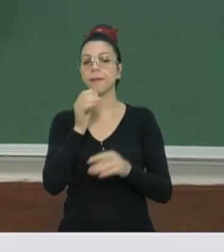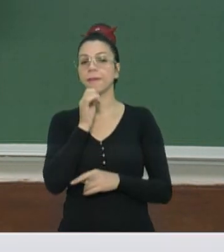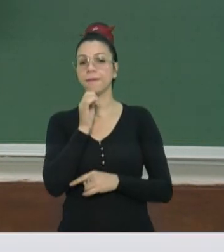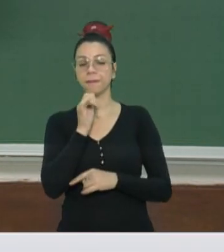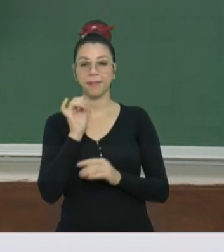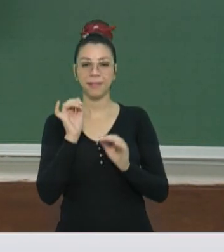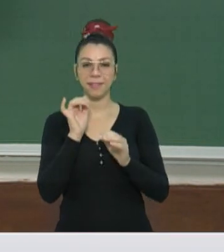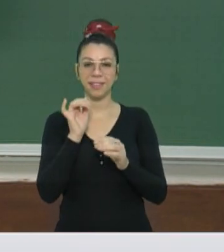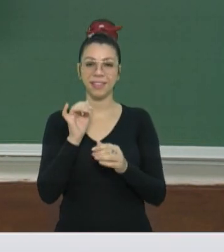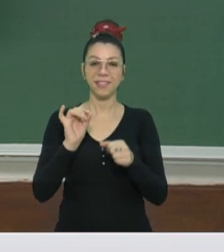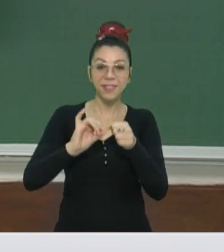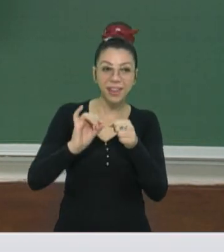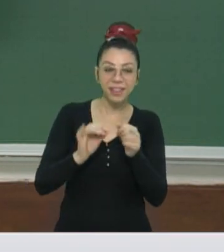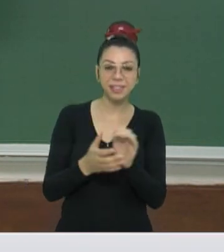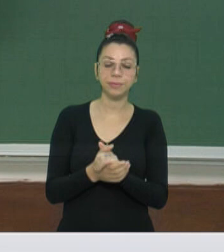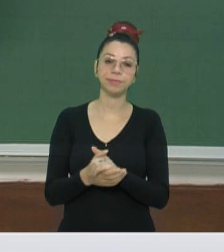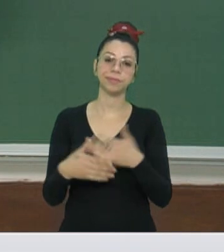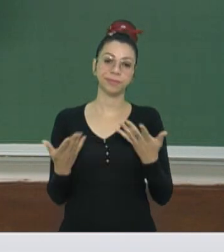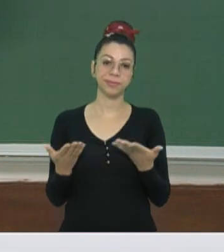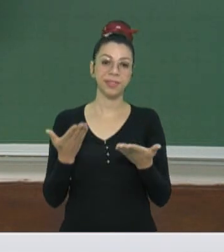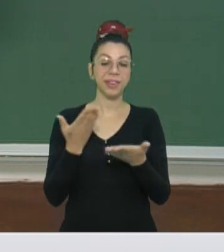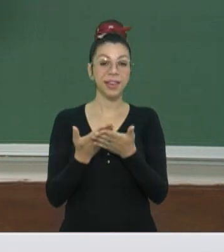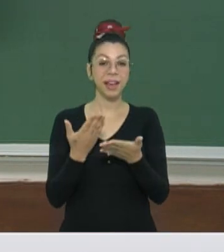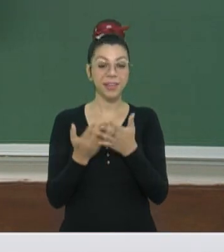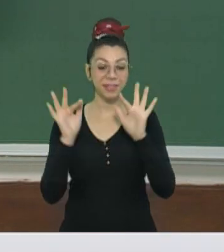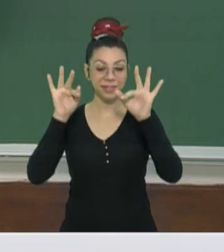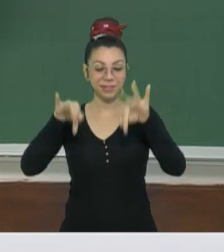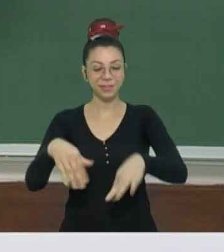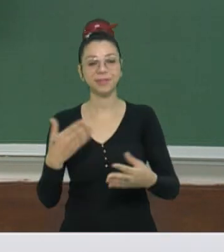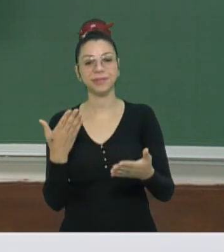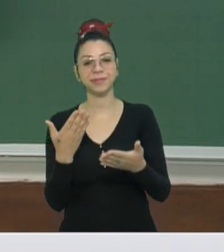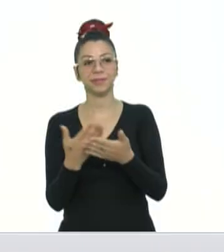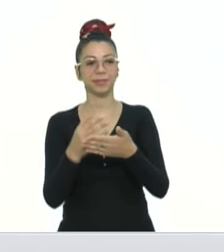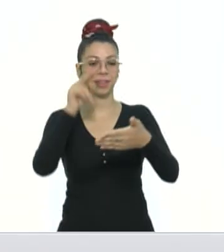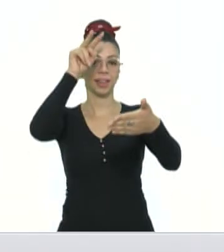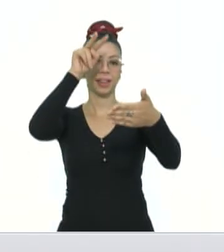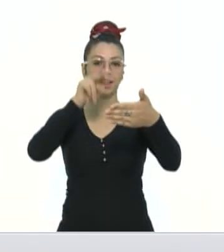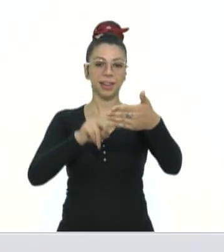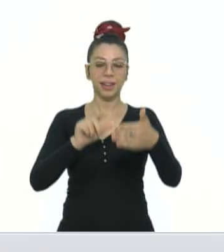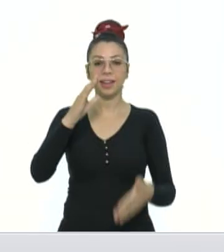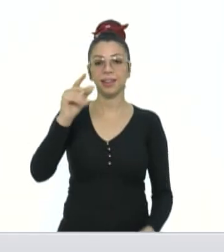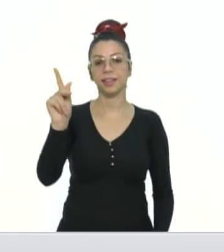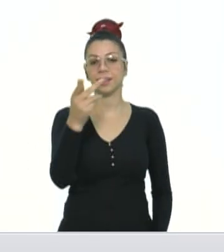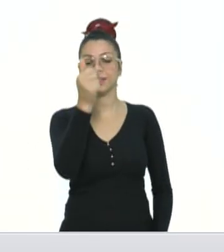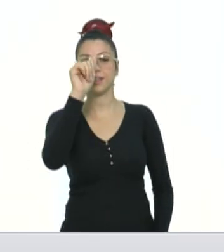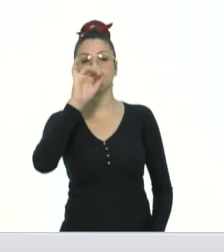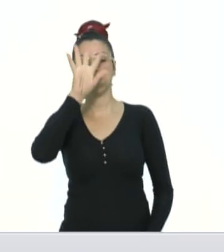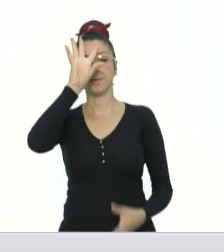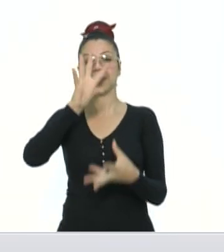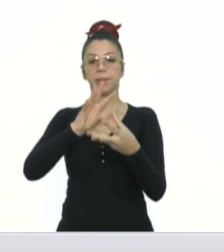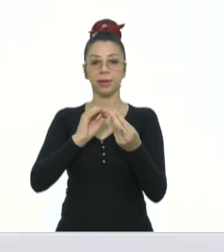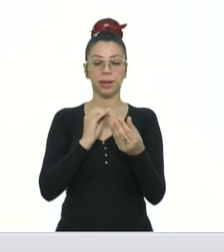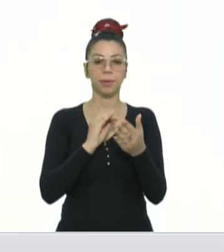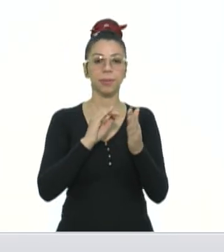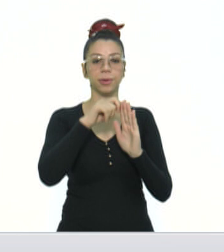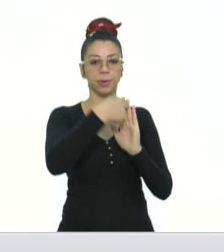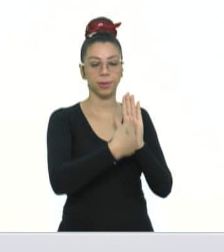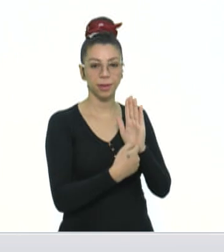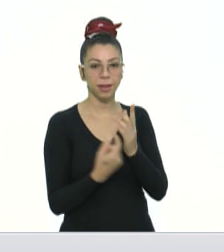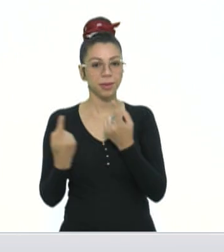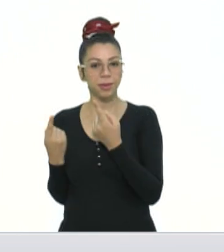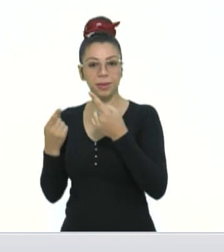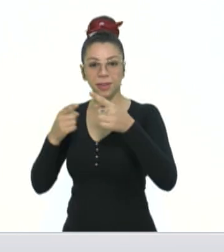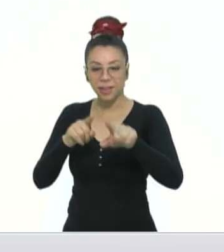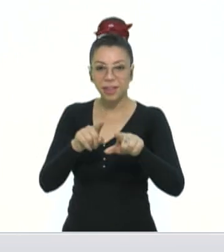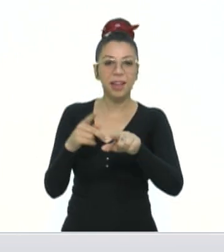aula vai terminando por aqui. Lemos uma charge, interpretamos o texto e fomos desafiados a